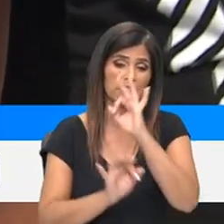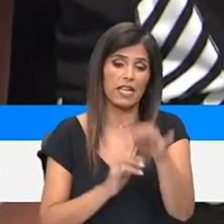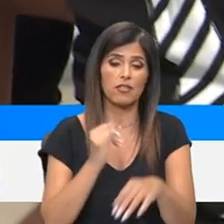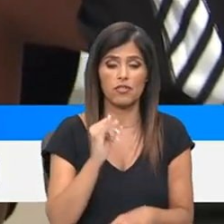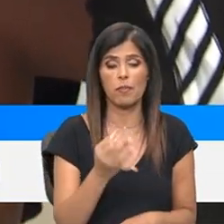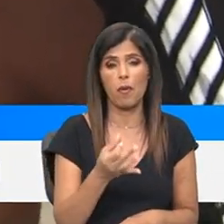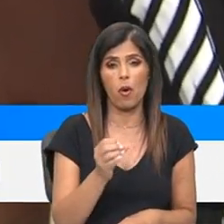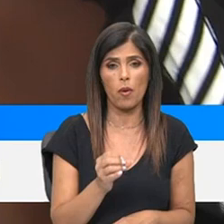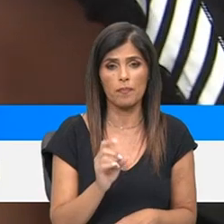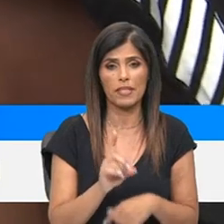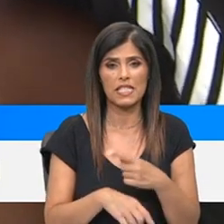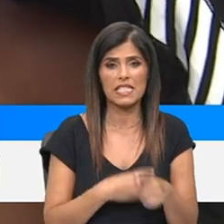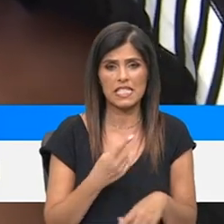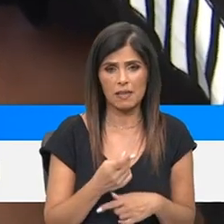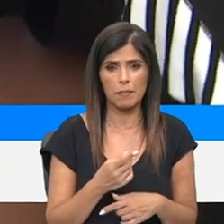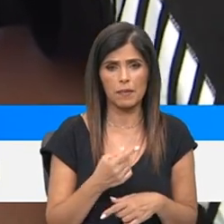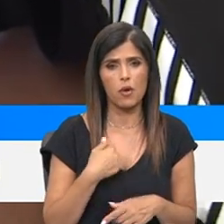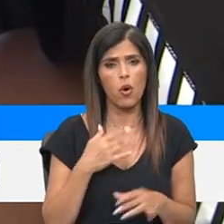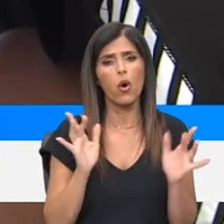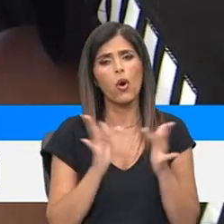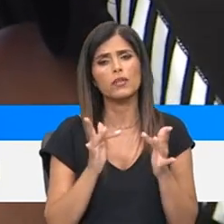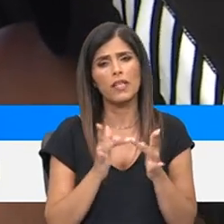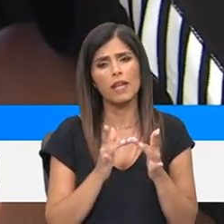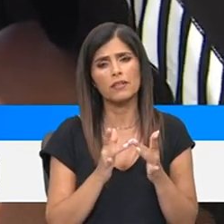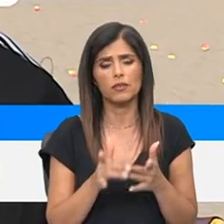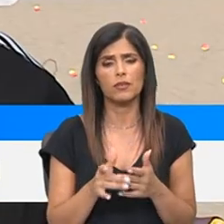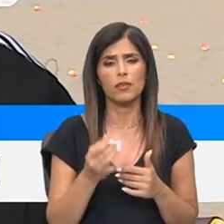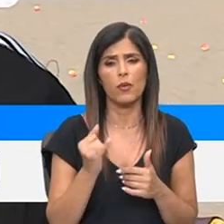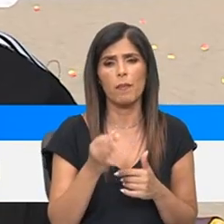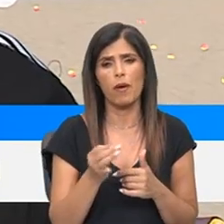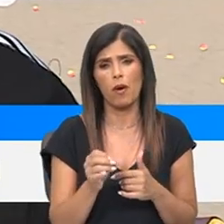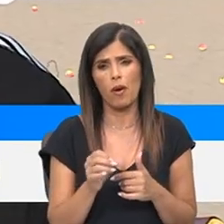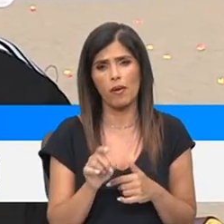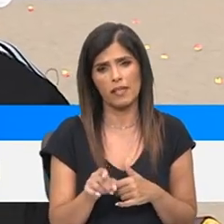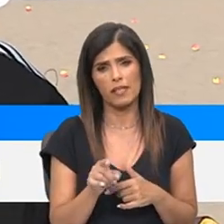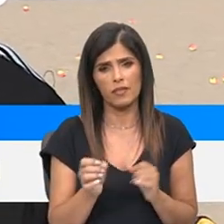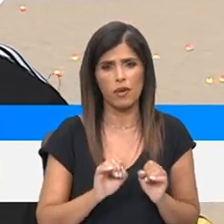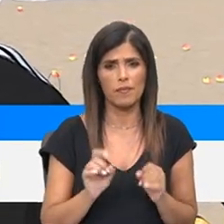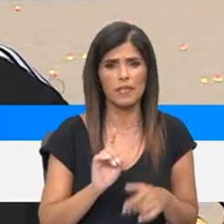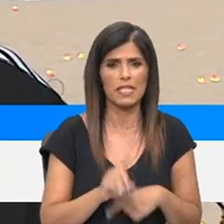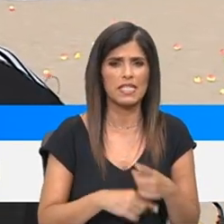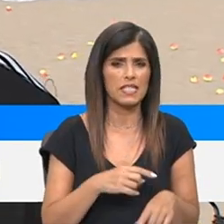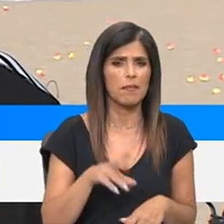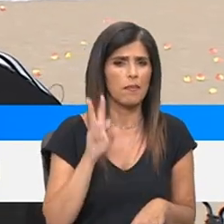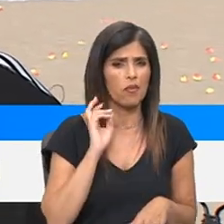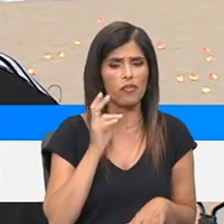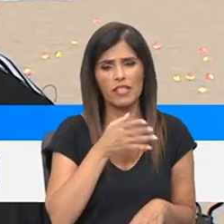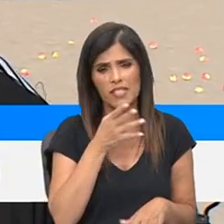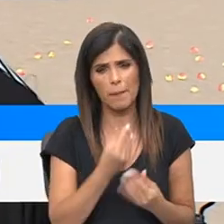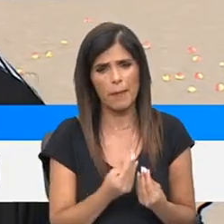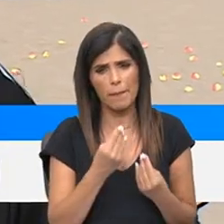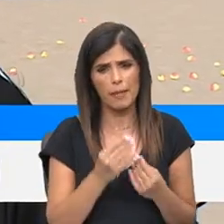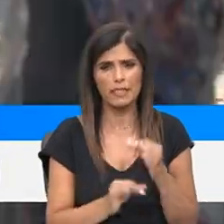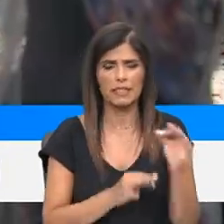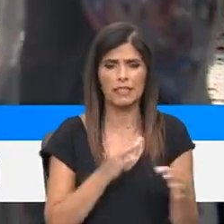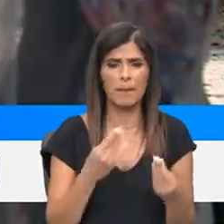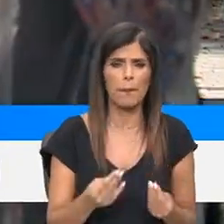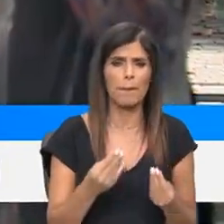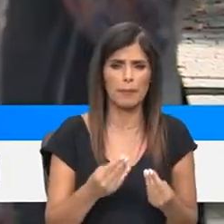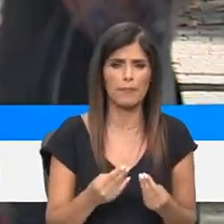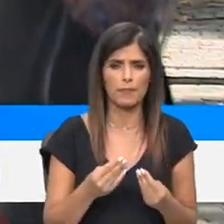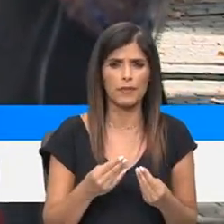sempre, não tive contacto próximo com o IPO nesses momentos, mas sempre ouvi bem dizer, foram super bem tratados.